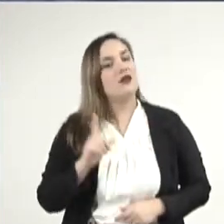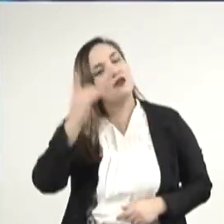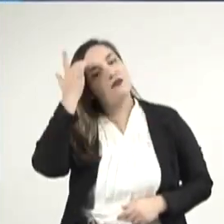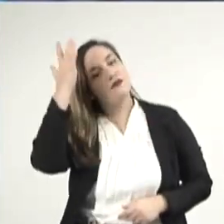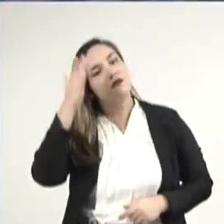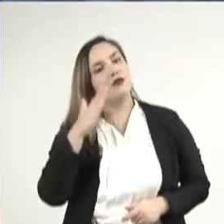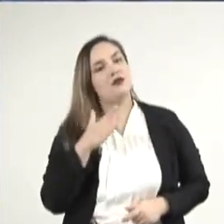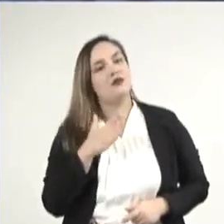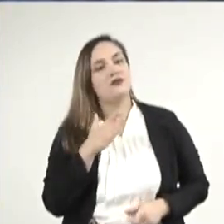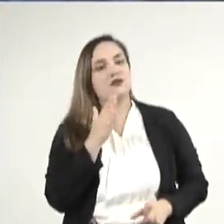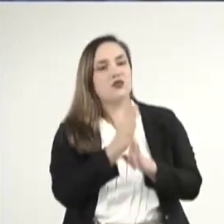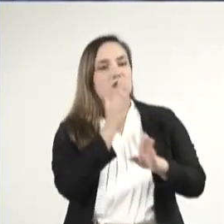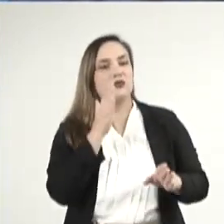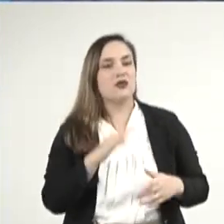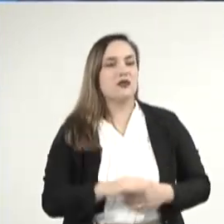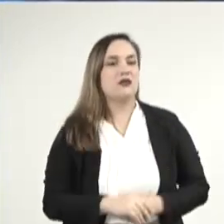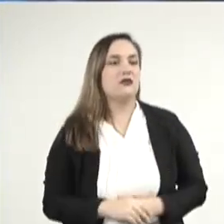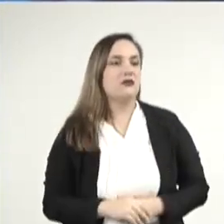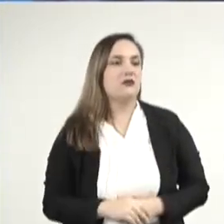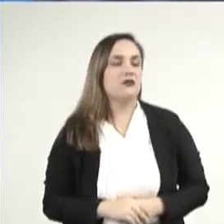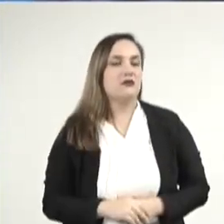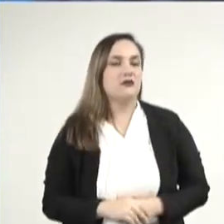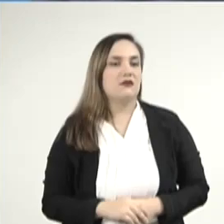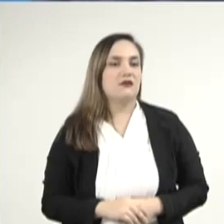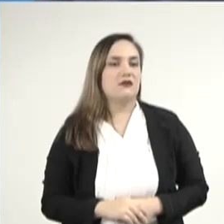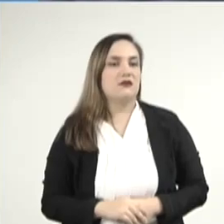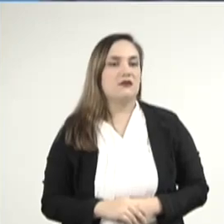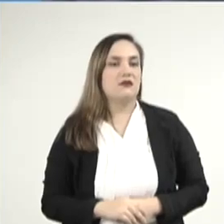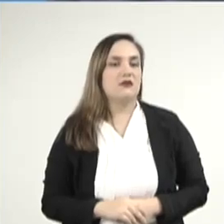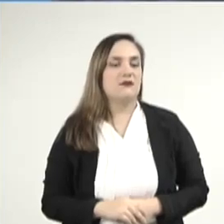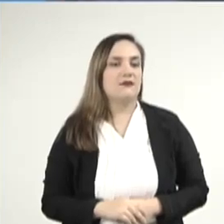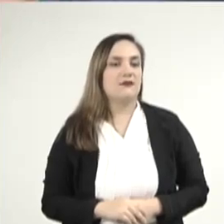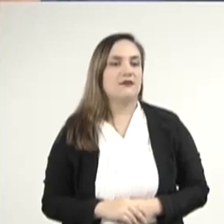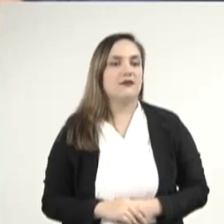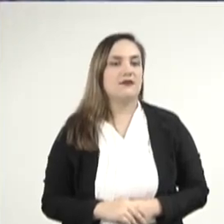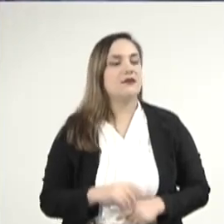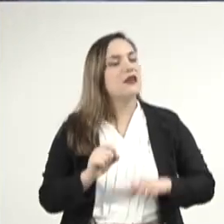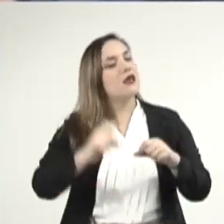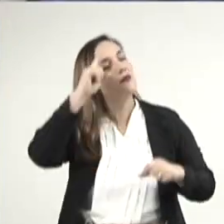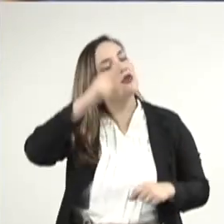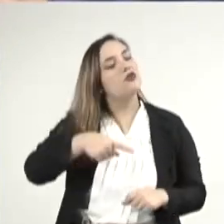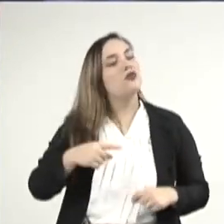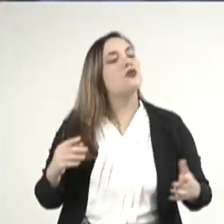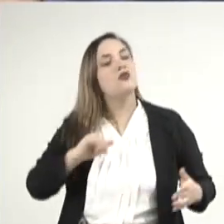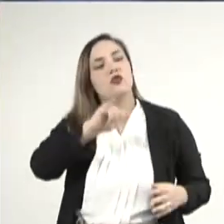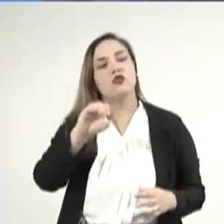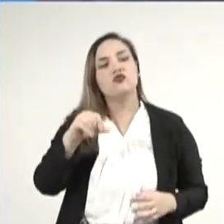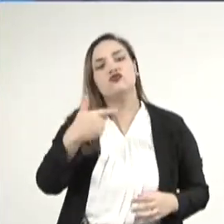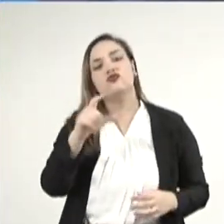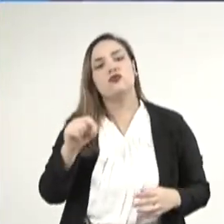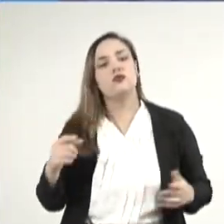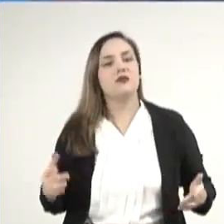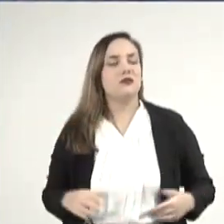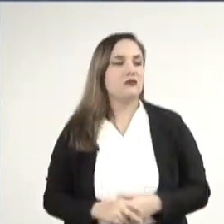coisas quando quem matou vai lá e fala, eu matei. Quem mandou foi o João, foi a Maria, foi o Pedro. Muito obrigado pela parte.